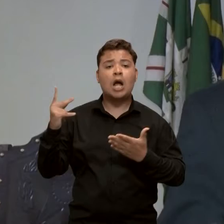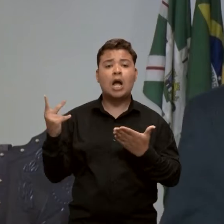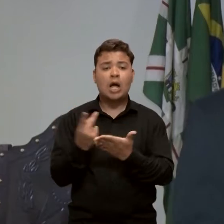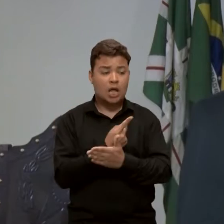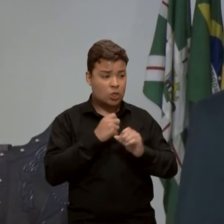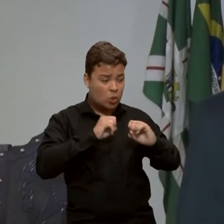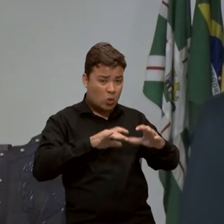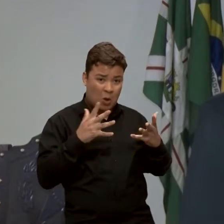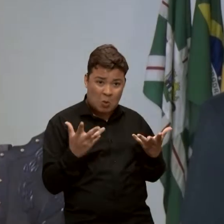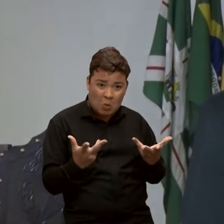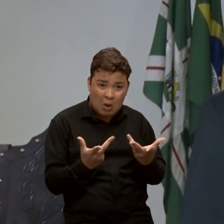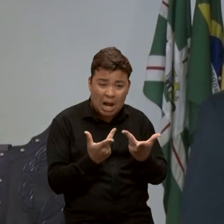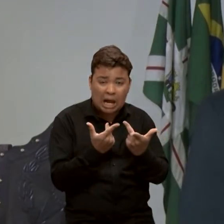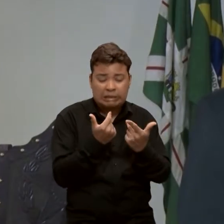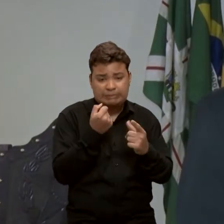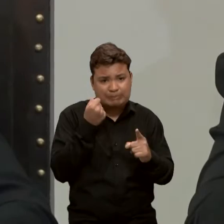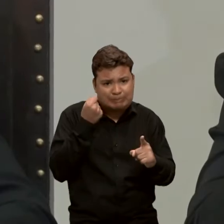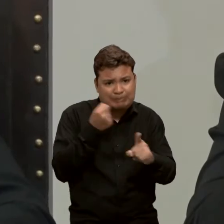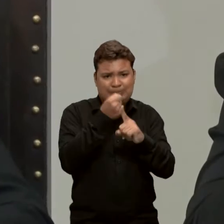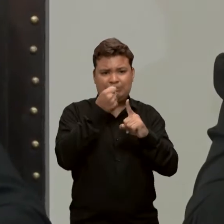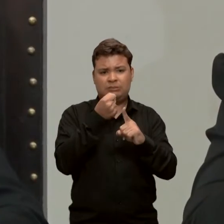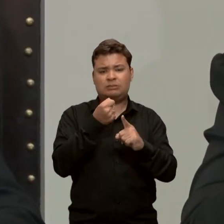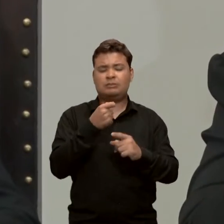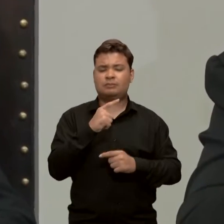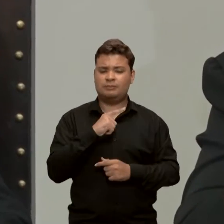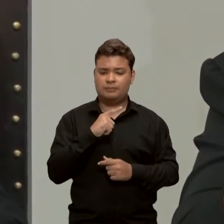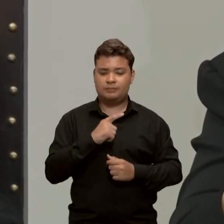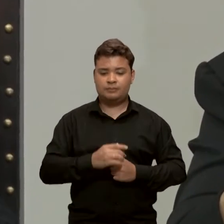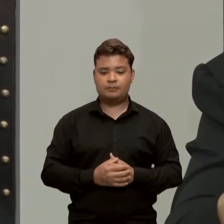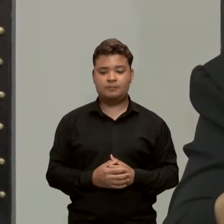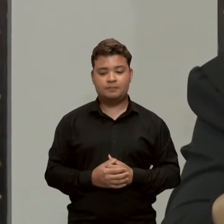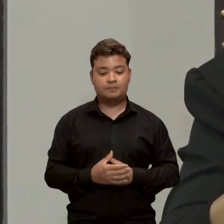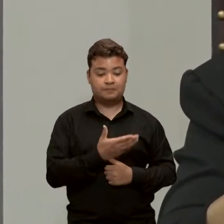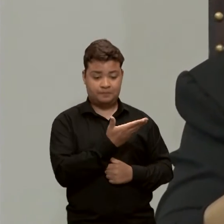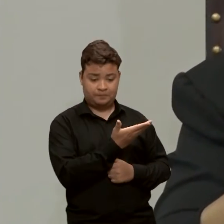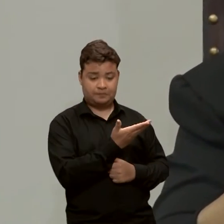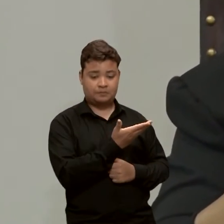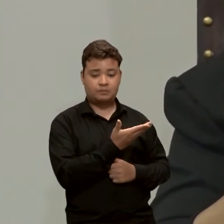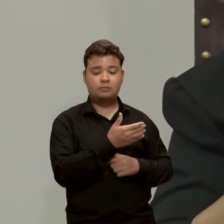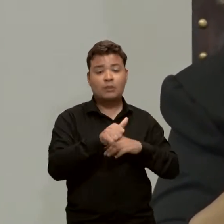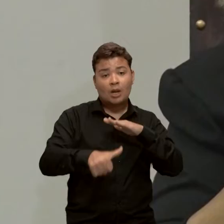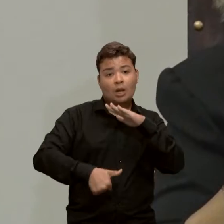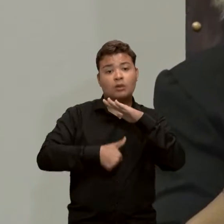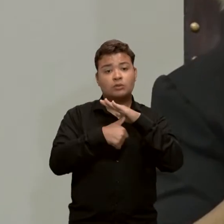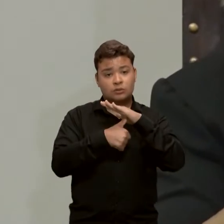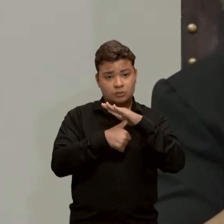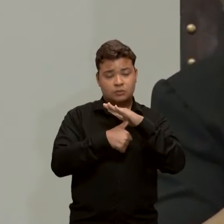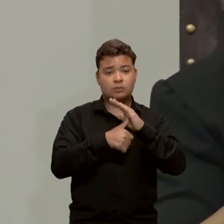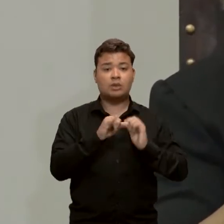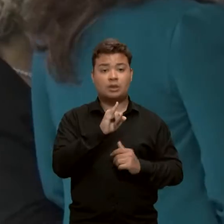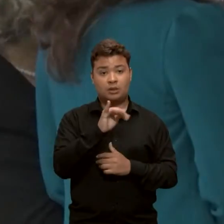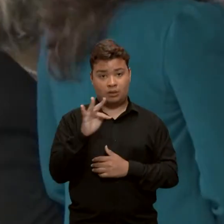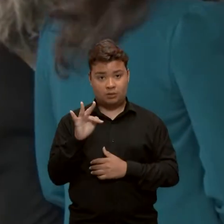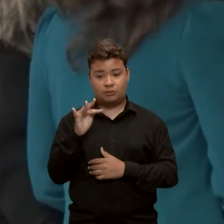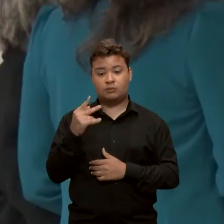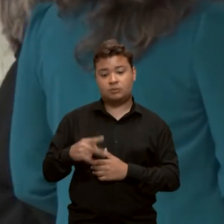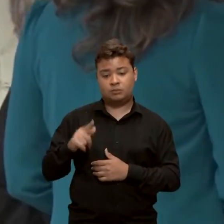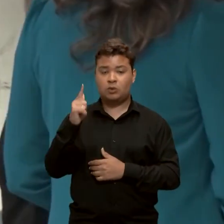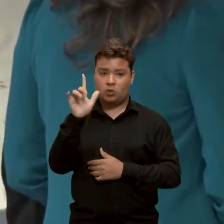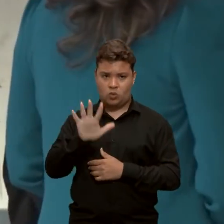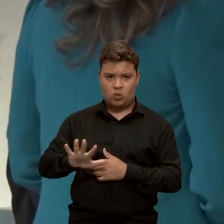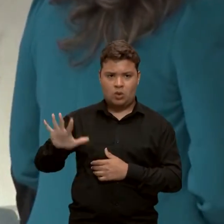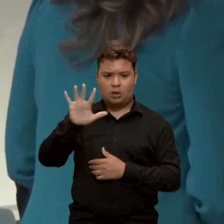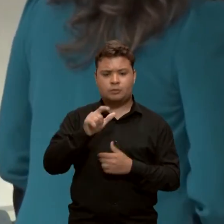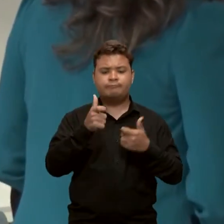educação ofertada aos nossos estudantes. Segundo Oneida Cristina, reitora do Instituto Federal de Goiás, não será